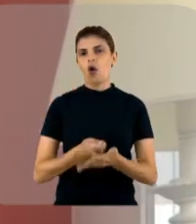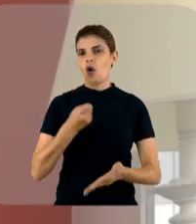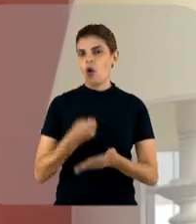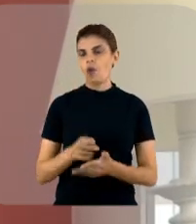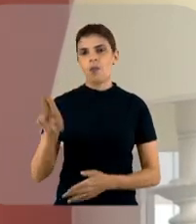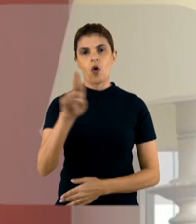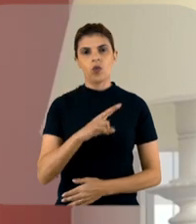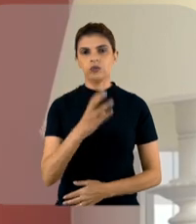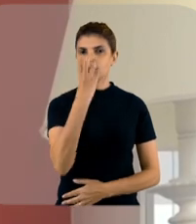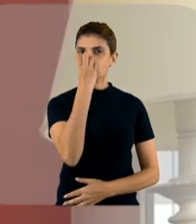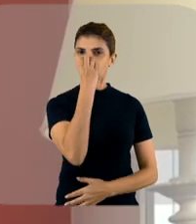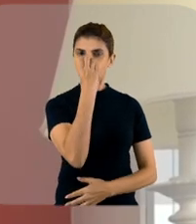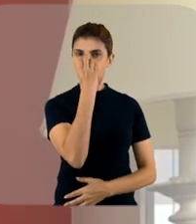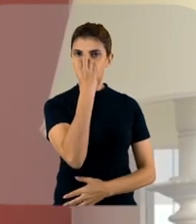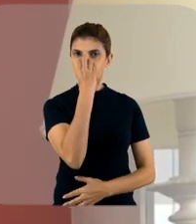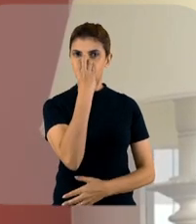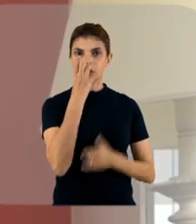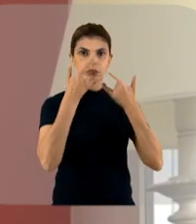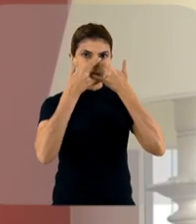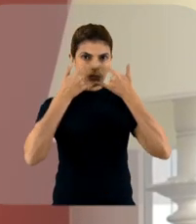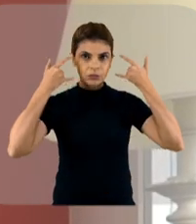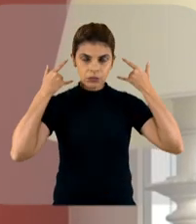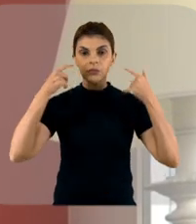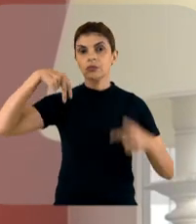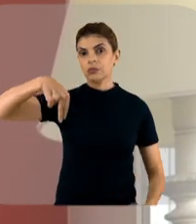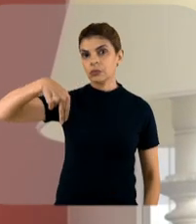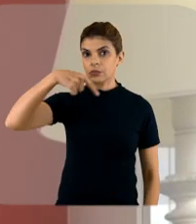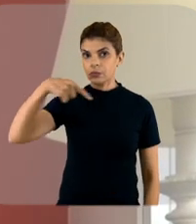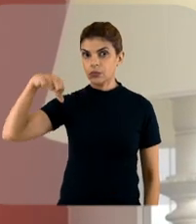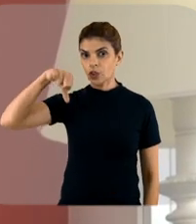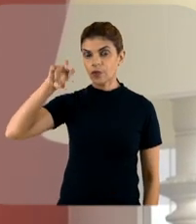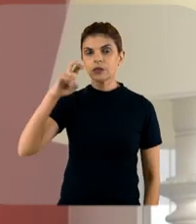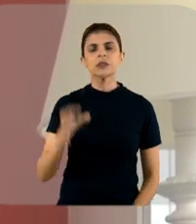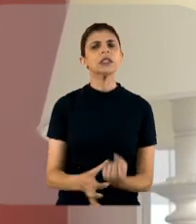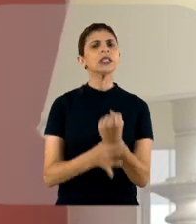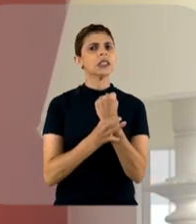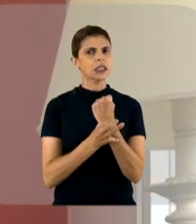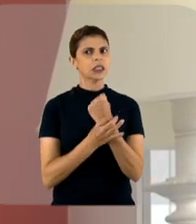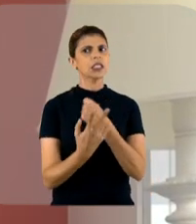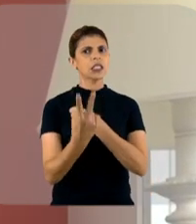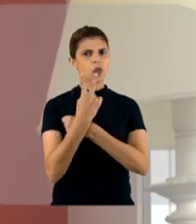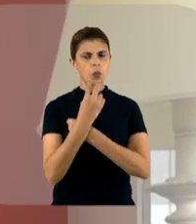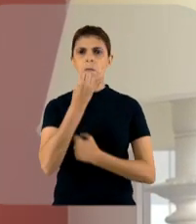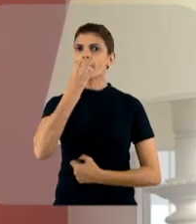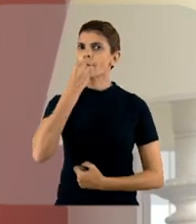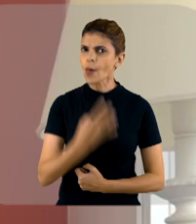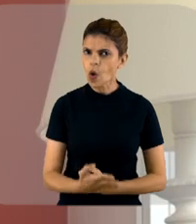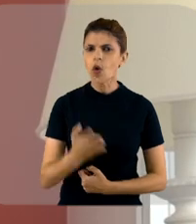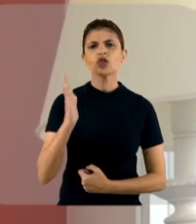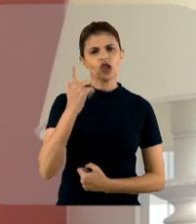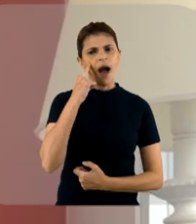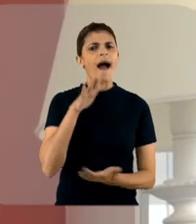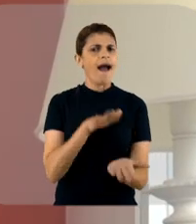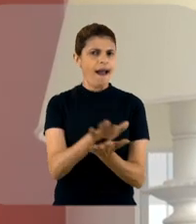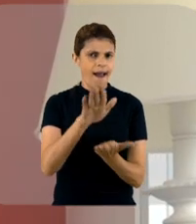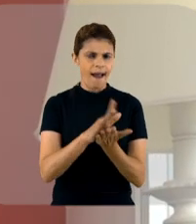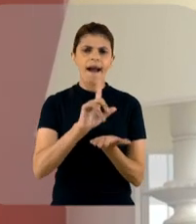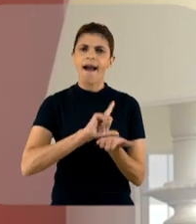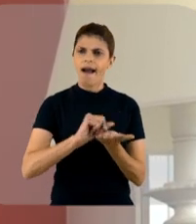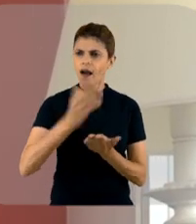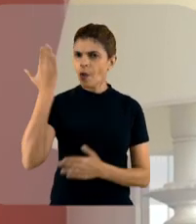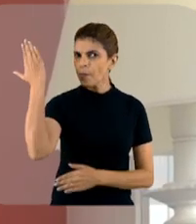esses profissionais especificamente devem usar máscaras N95. A segurança que ela oferece é boa, né? A gente sabe